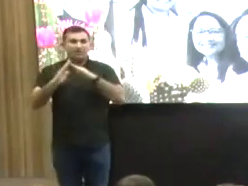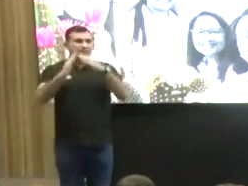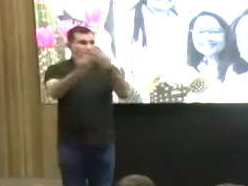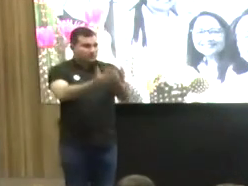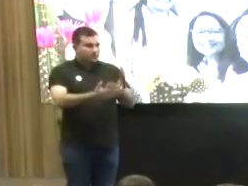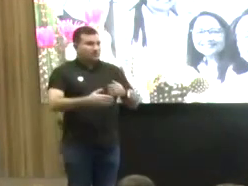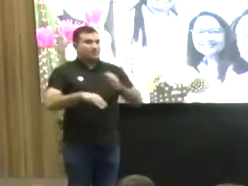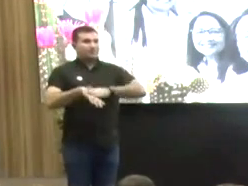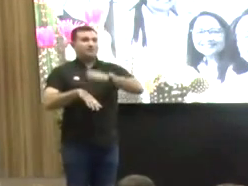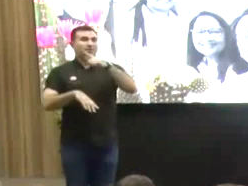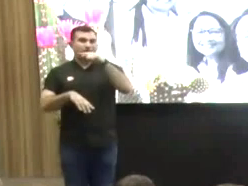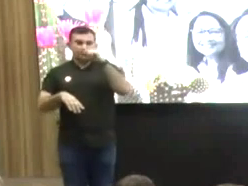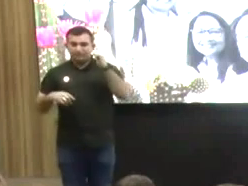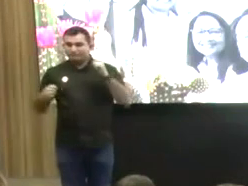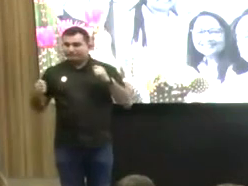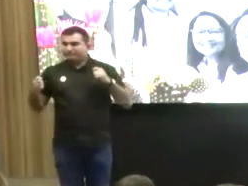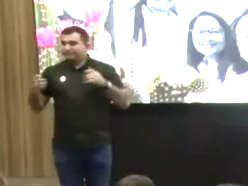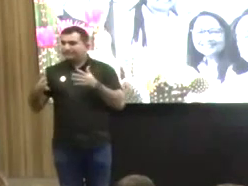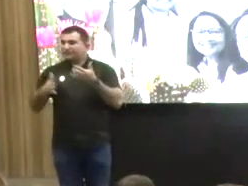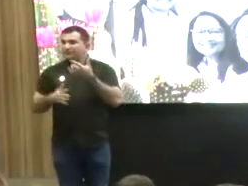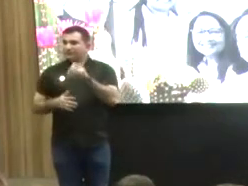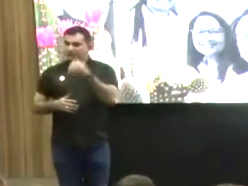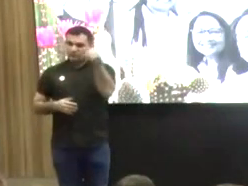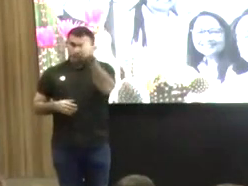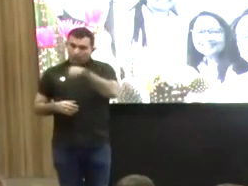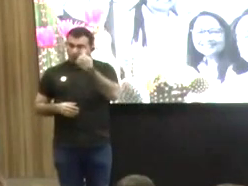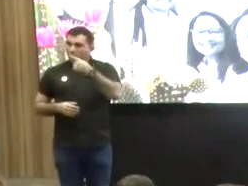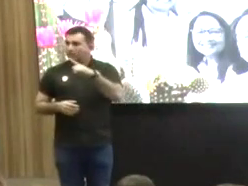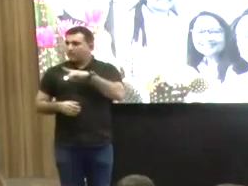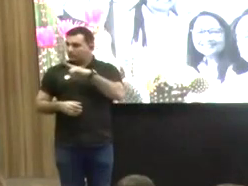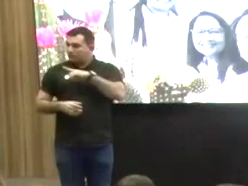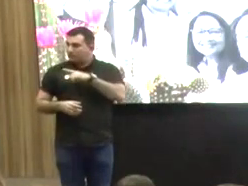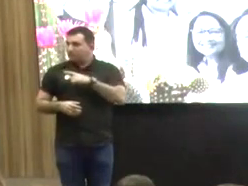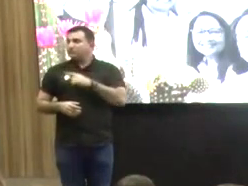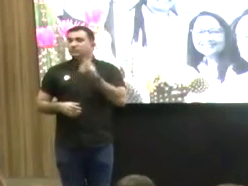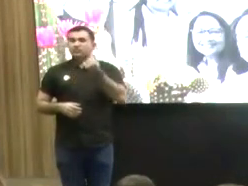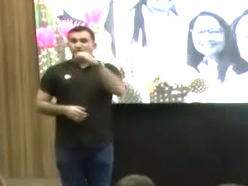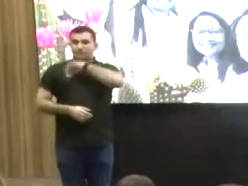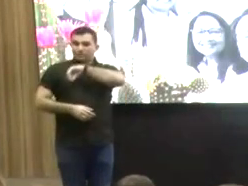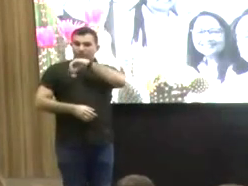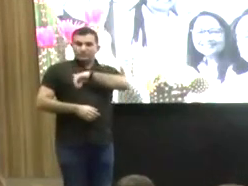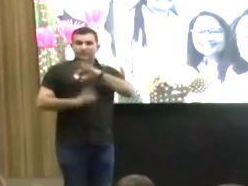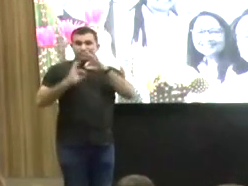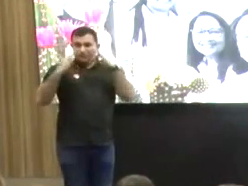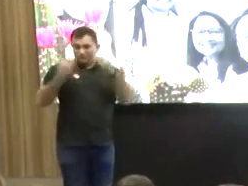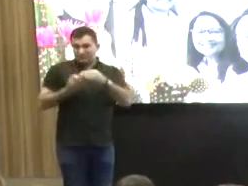jornada para gerar uma renda muito modesta para sua família. Eu